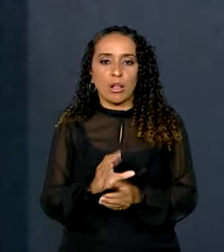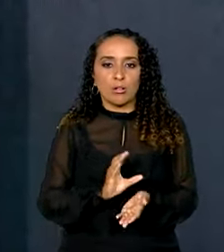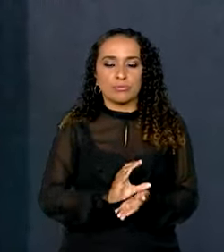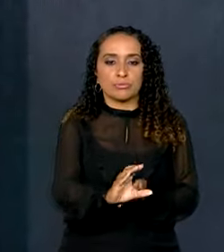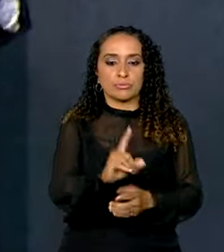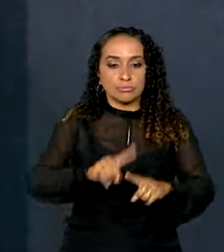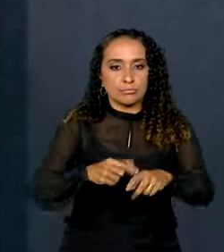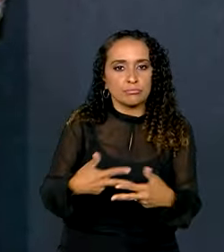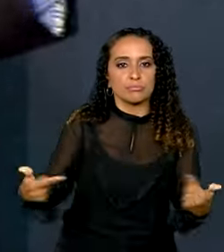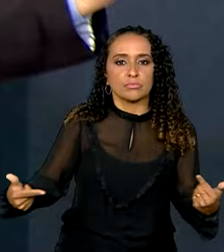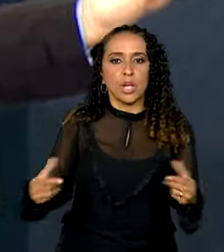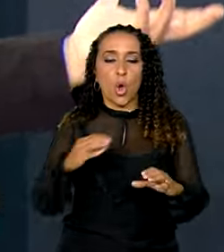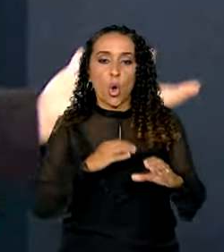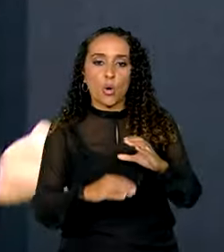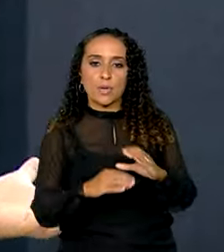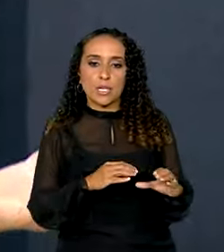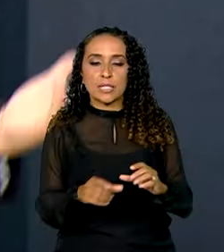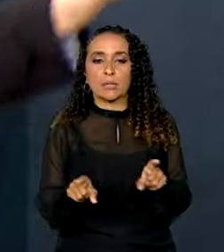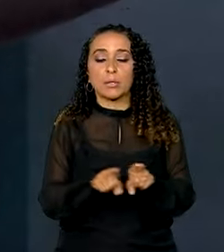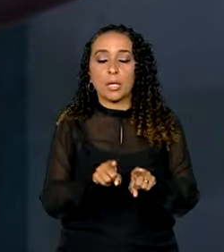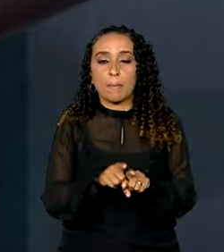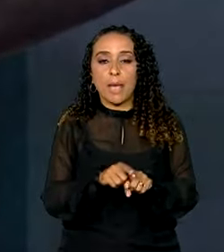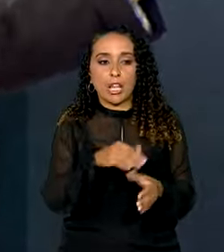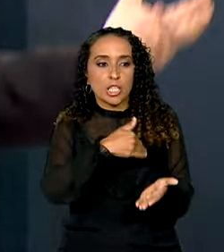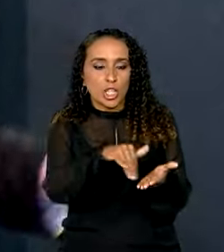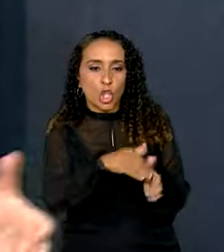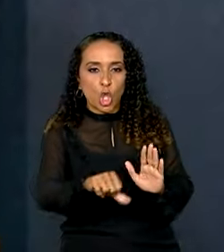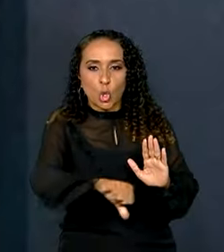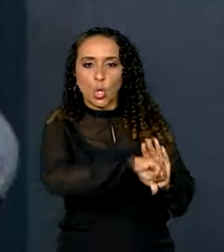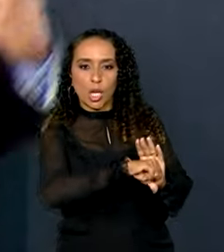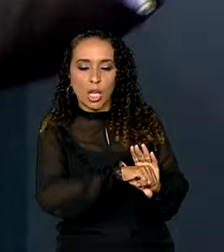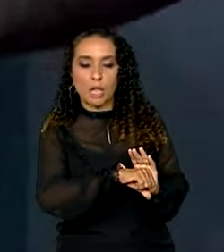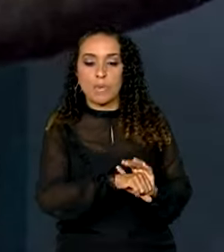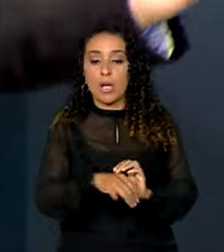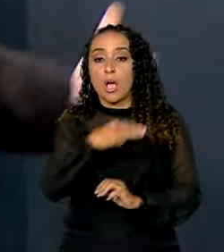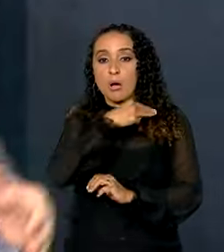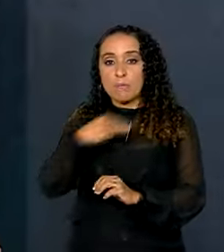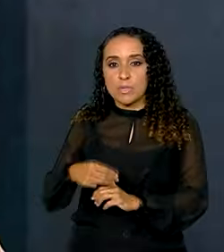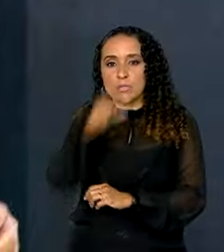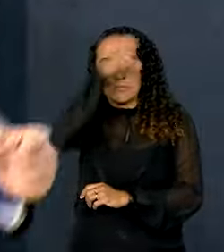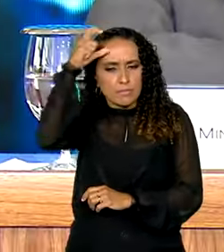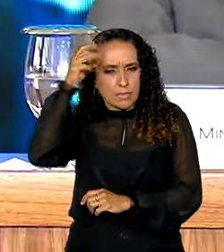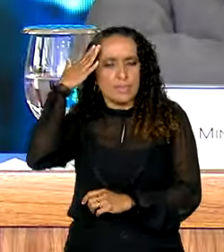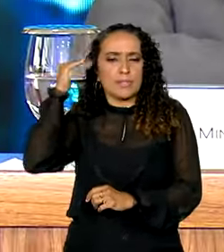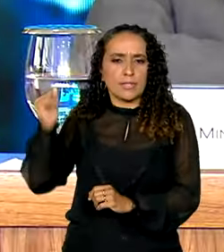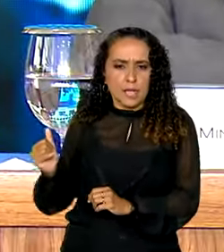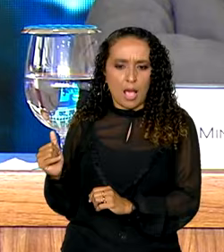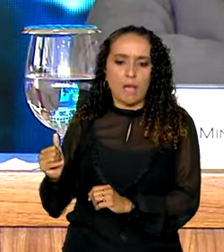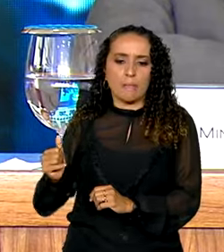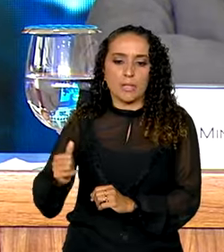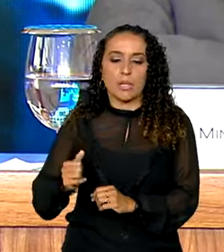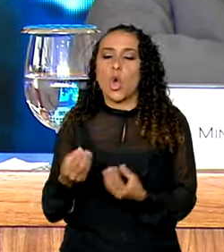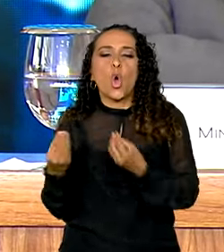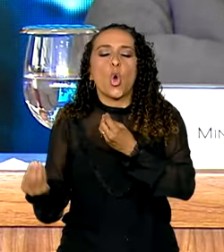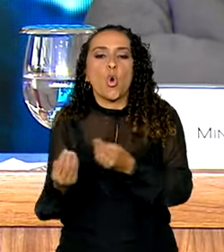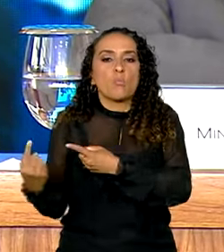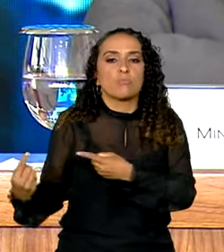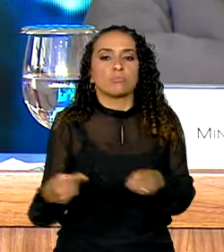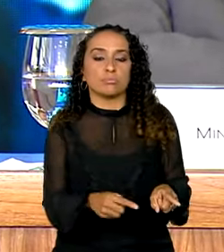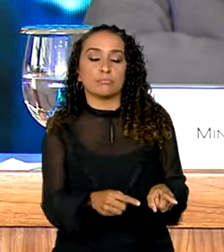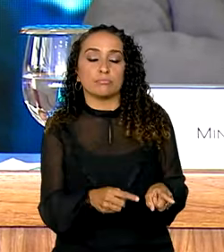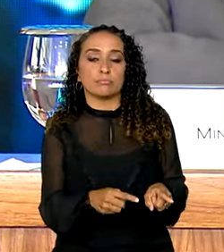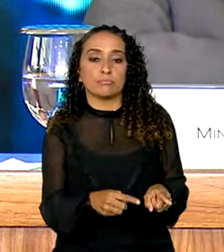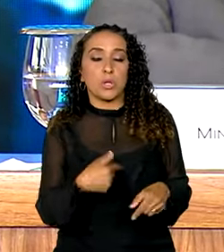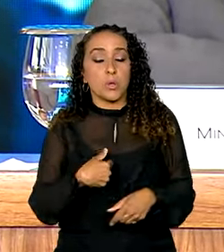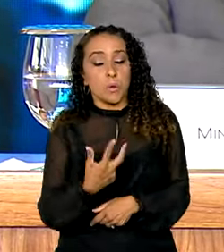bens e a comunicação desses escritórios do crime. O ministro Lewandowski é expert no assunto. Como combater isso?